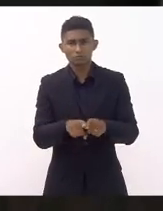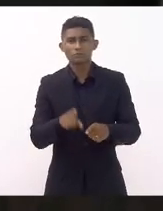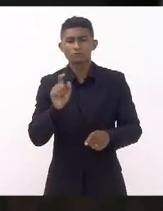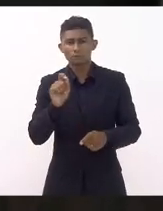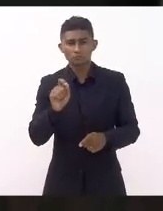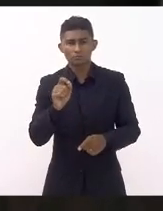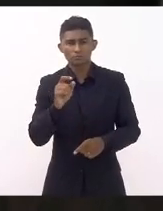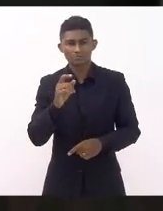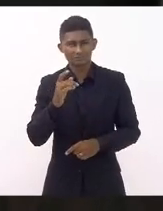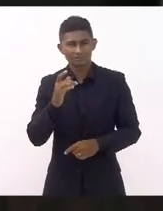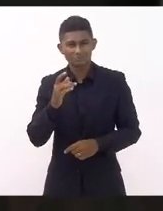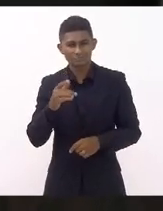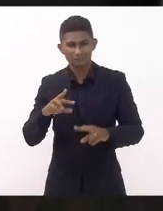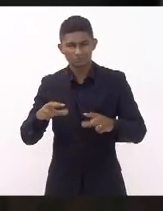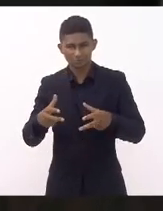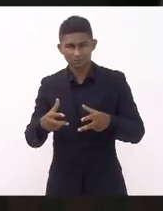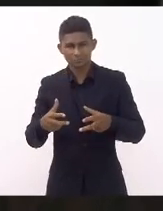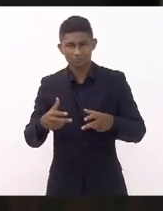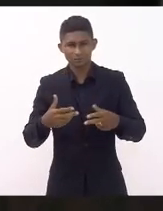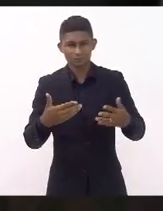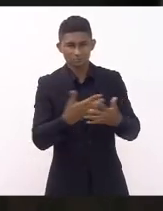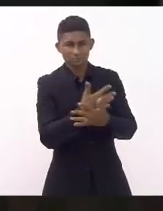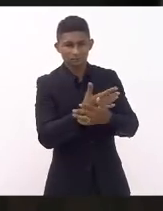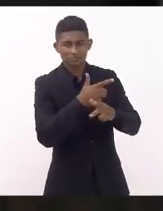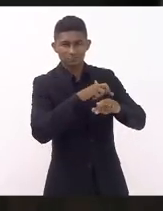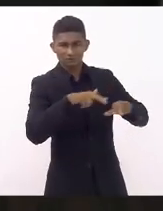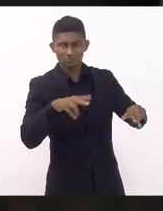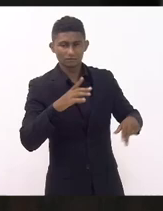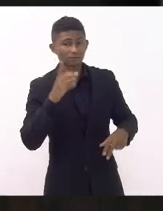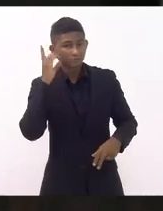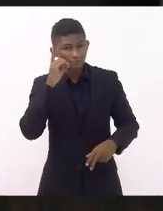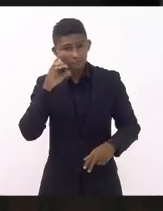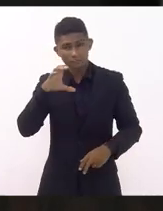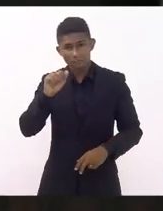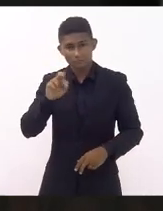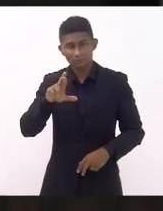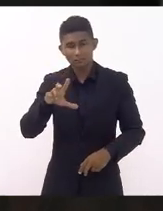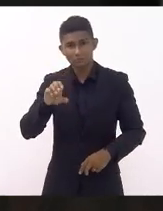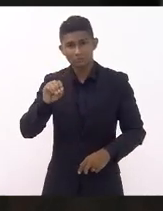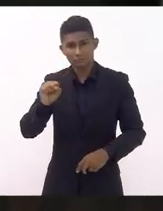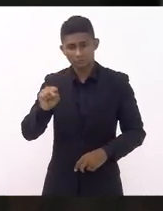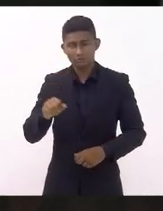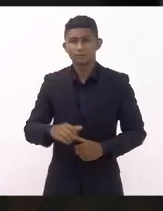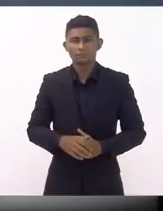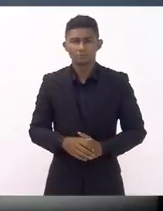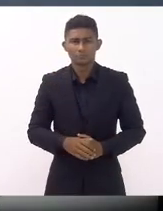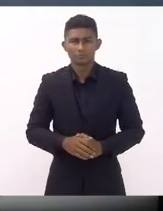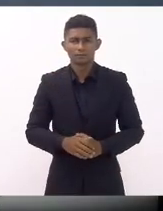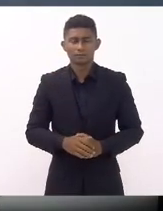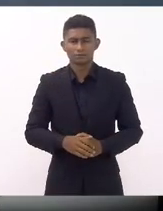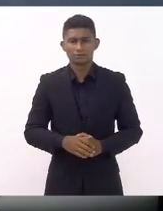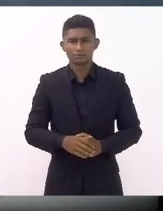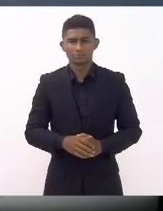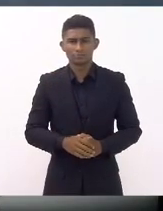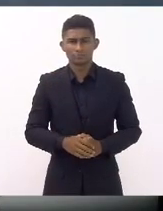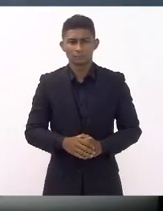Assuntos Municipais, deputado Carlos Macedo. Deputado Carlos Macedo.